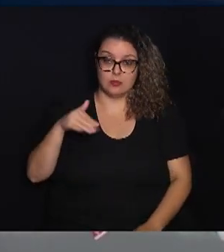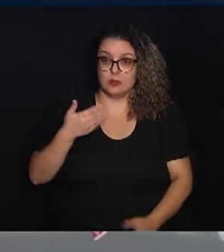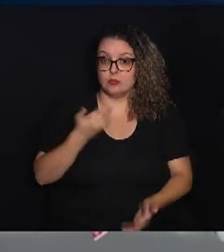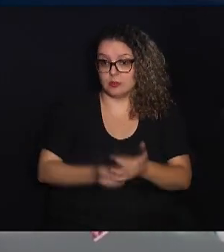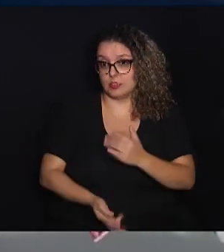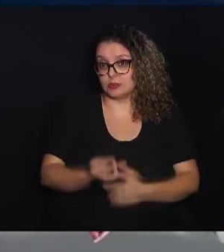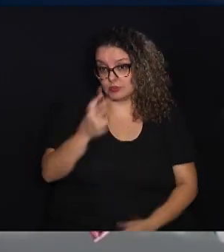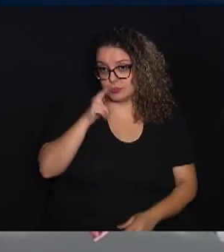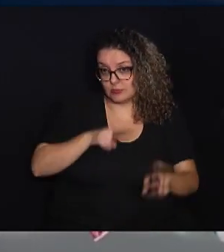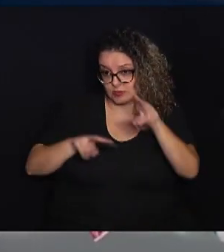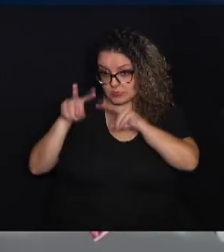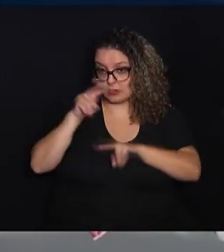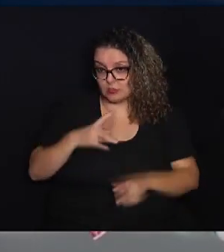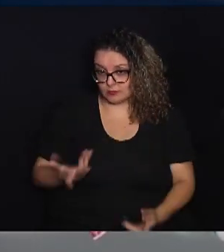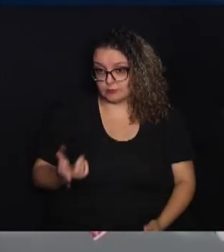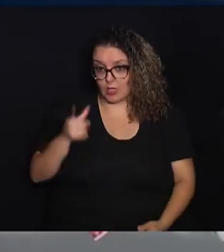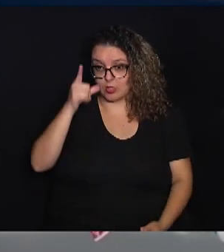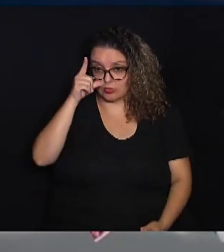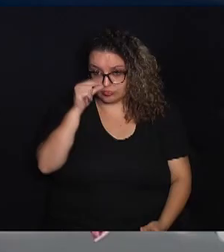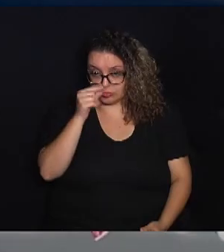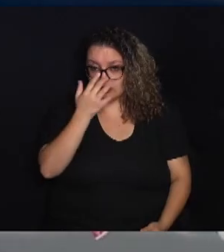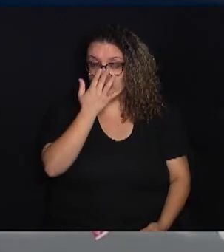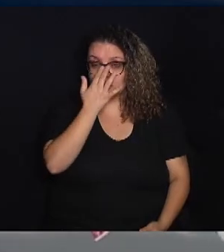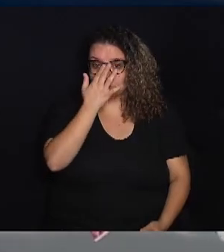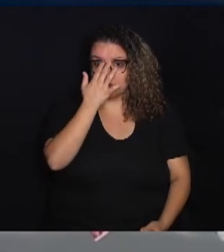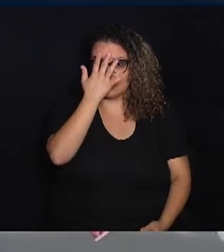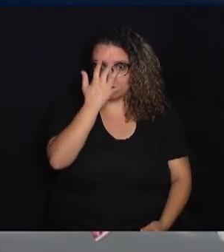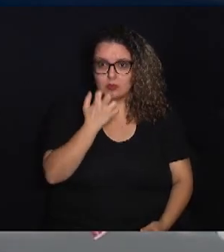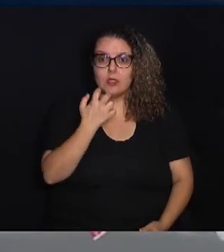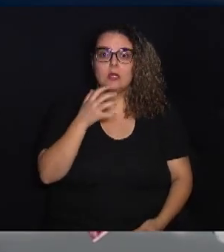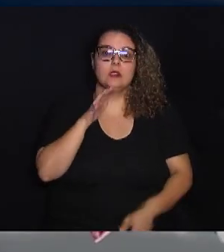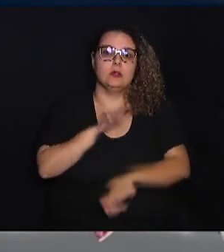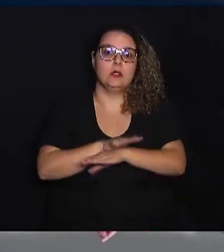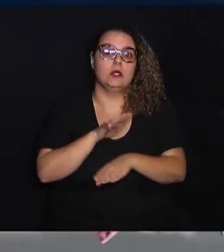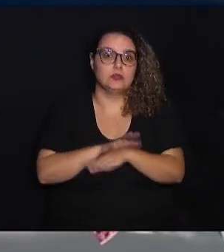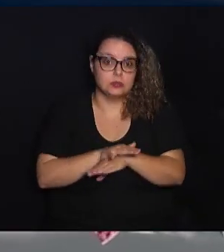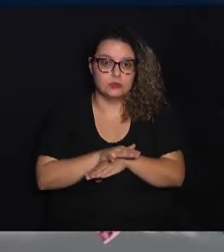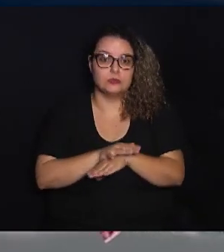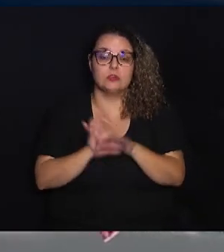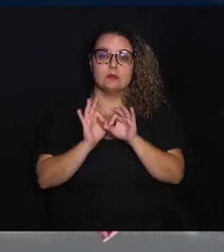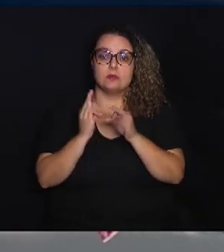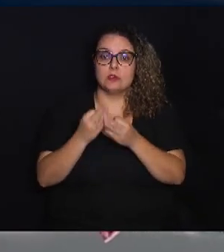visão. Então, acabei precisando do auxílio da família para ter a votação.